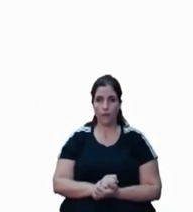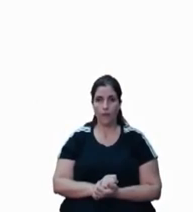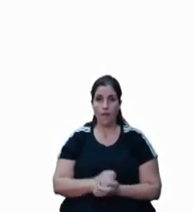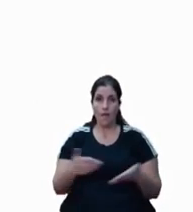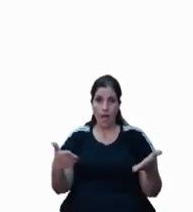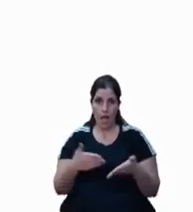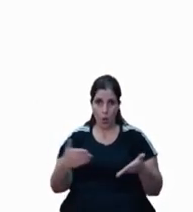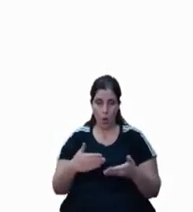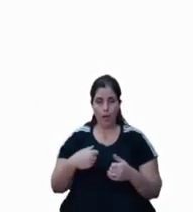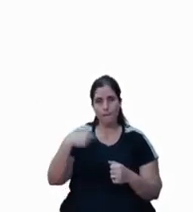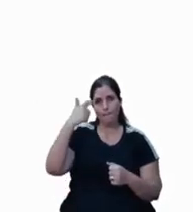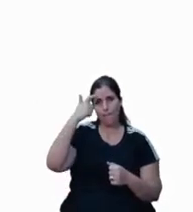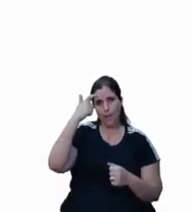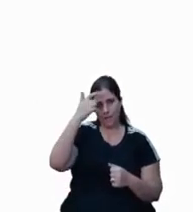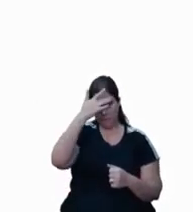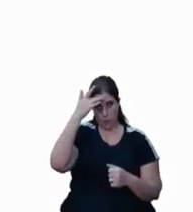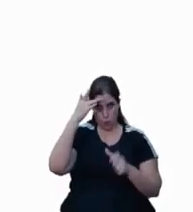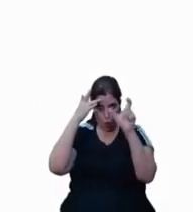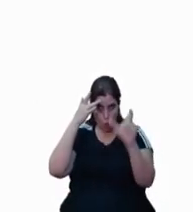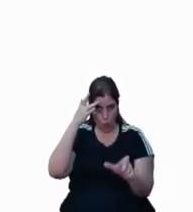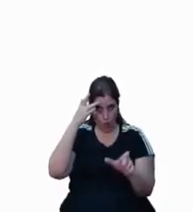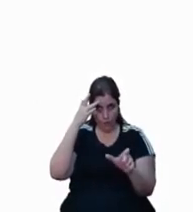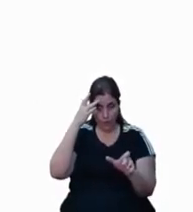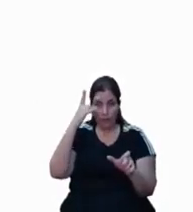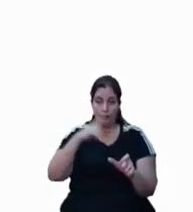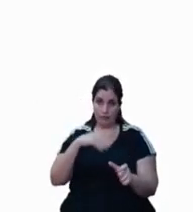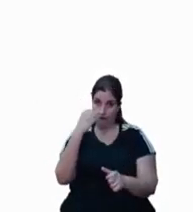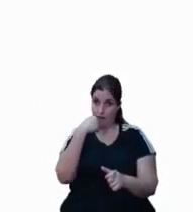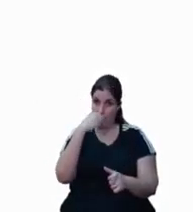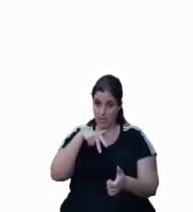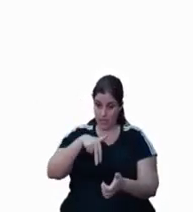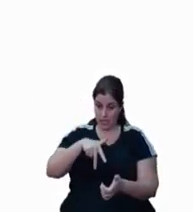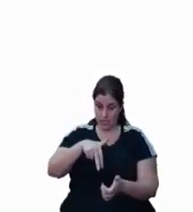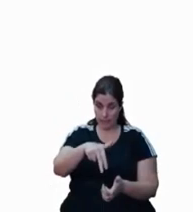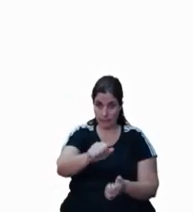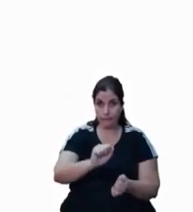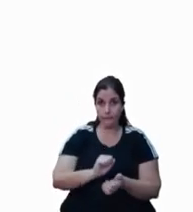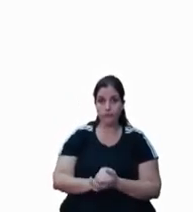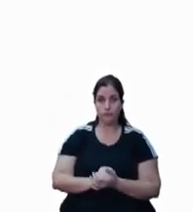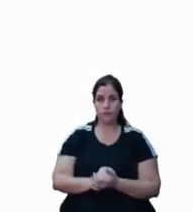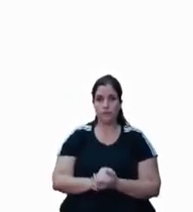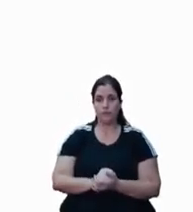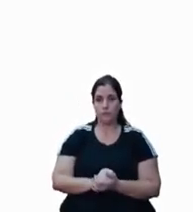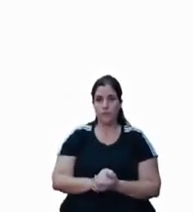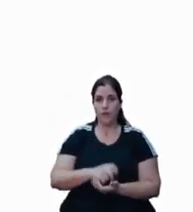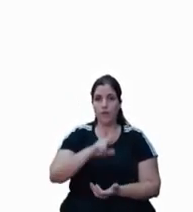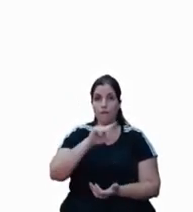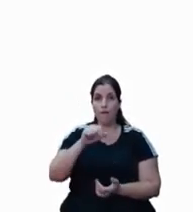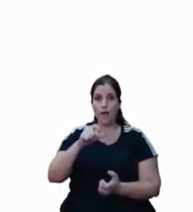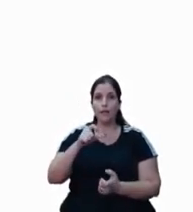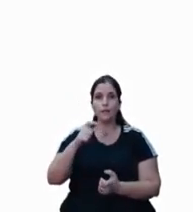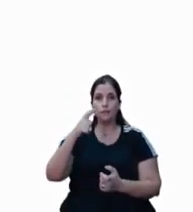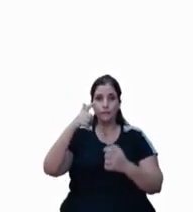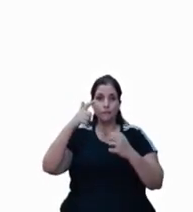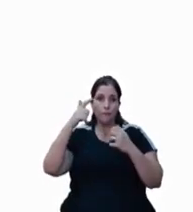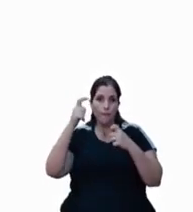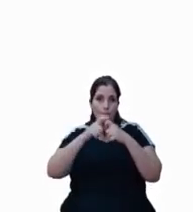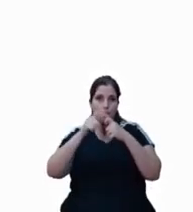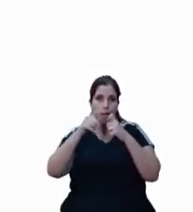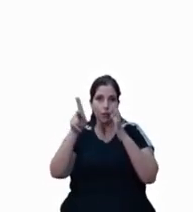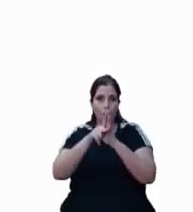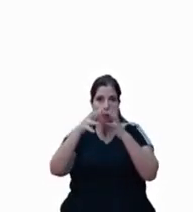Agora, considere que essa pessoa com fraqueza espástica progressiva nas pernas vai a um neurologista, que detecta uma